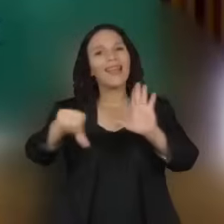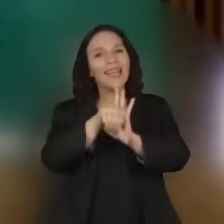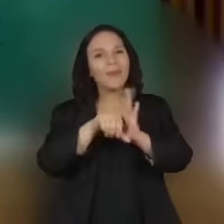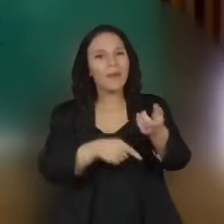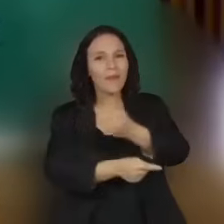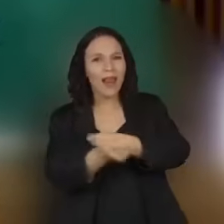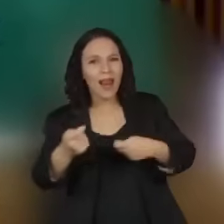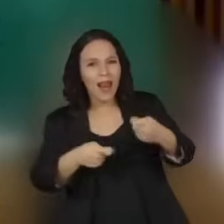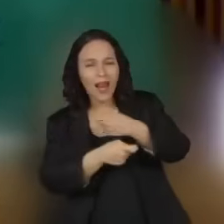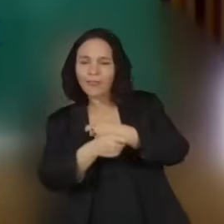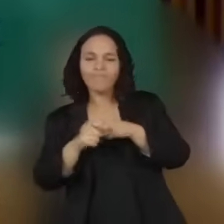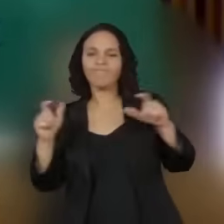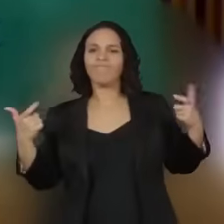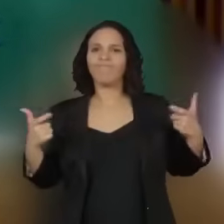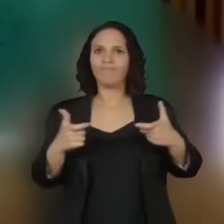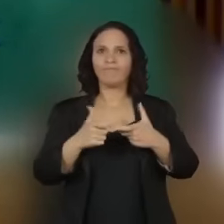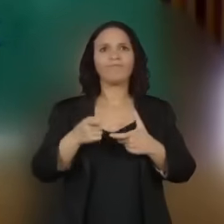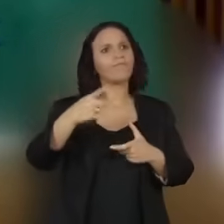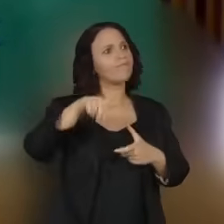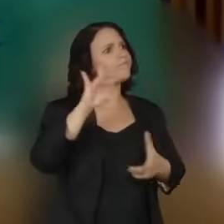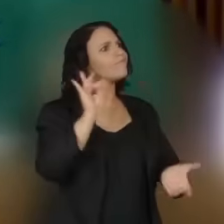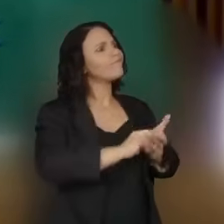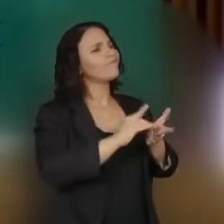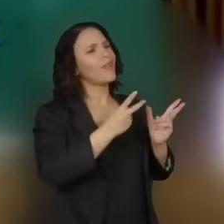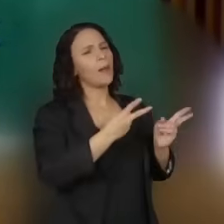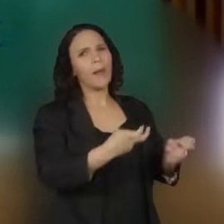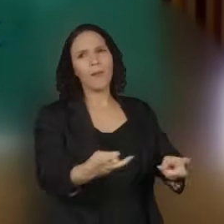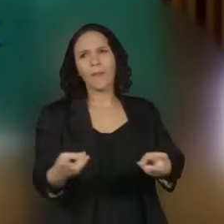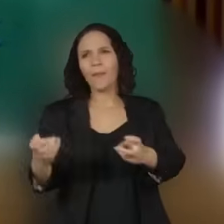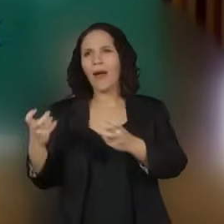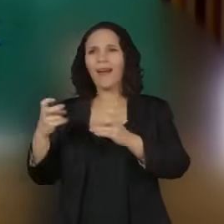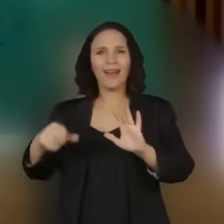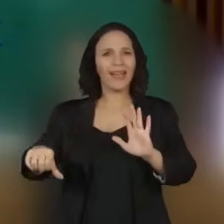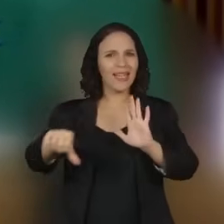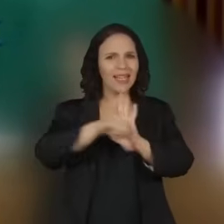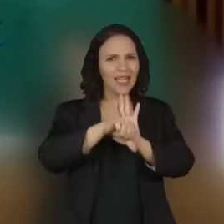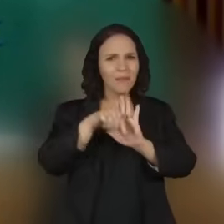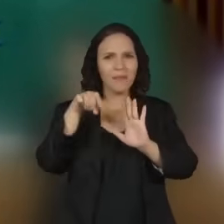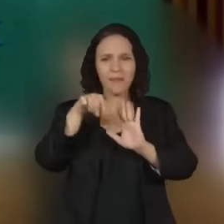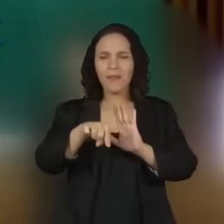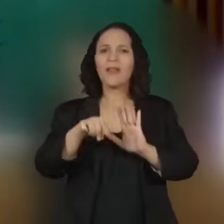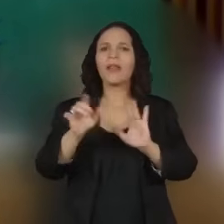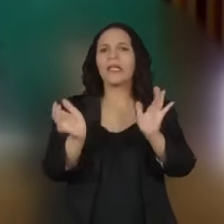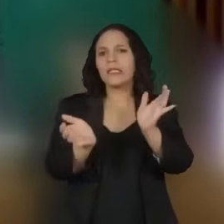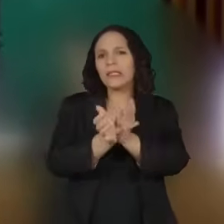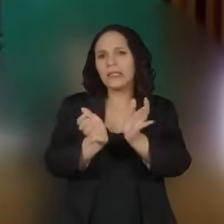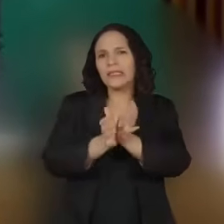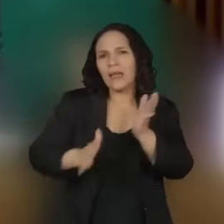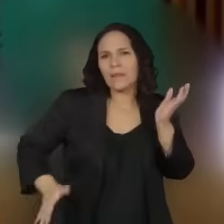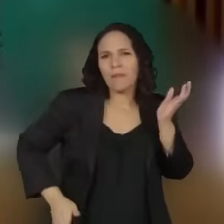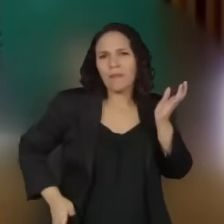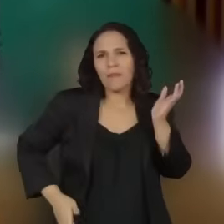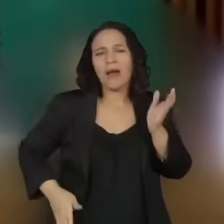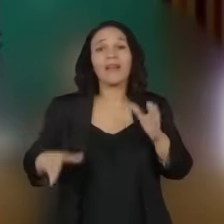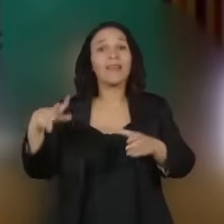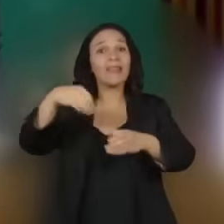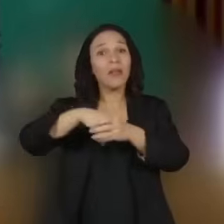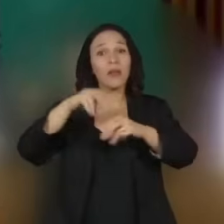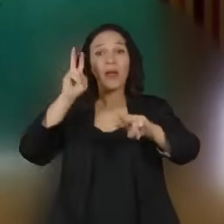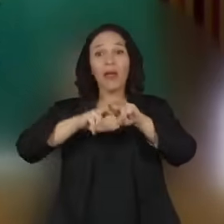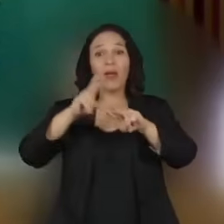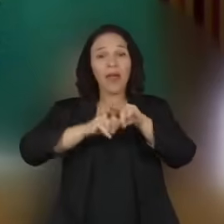organizado. O que a gente está notando efetivamente é que o crime organizado está crescendo, as organizações nas cadeias